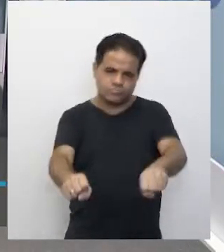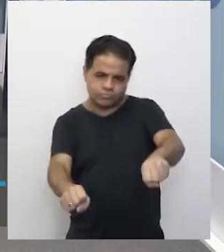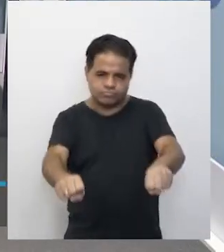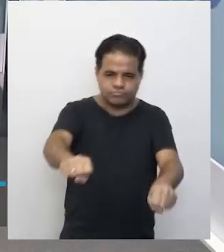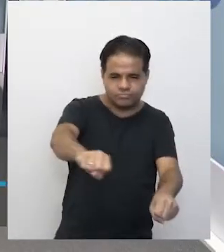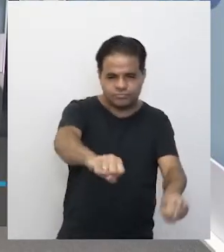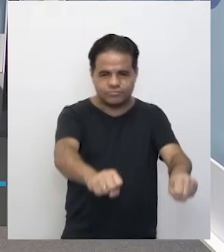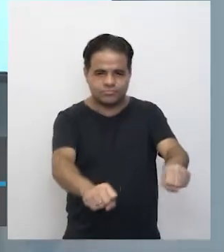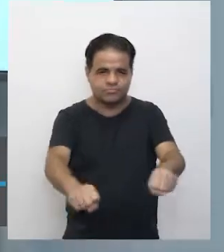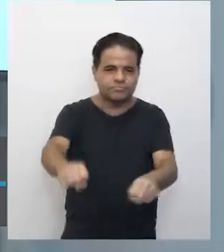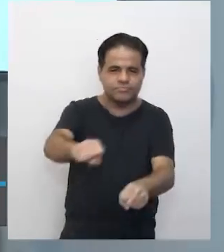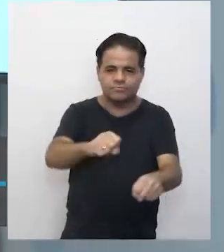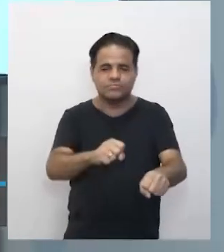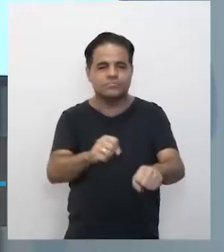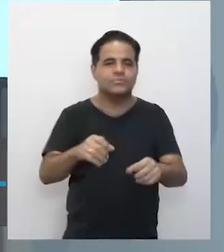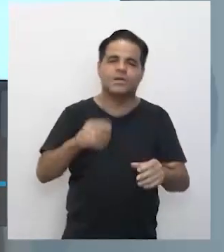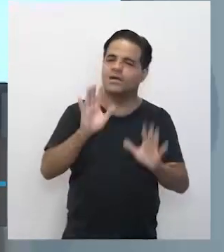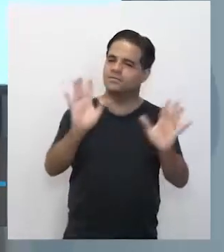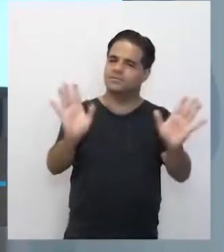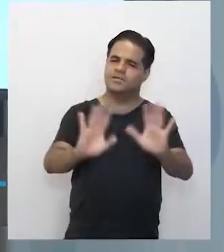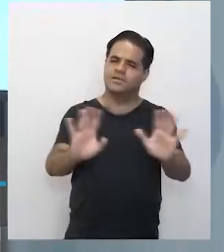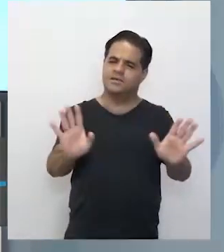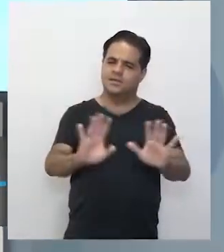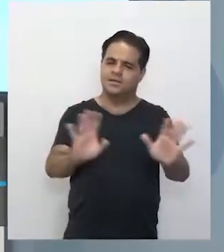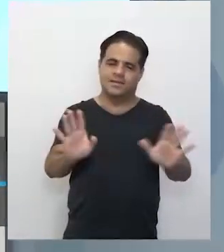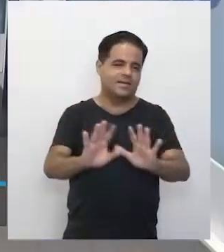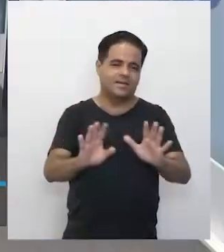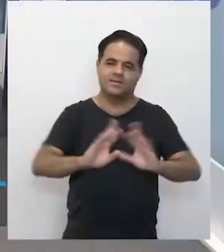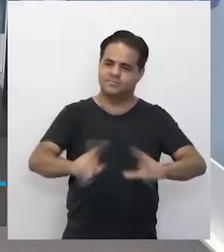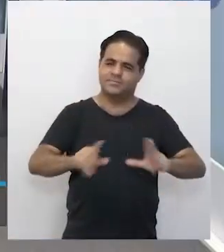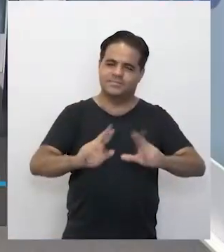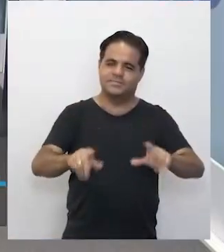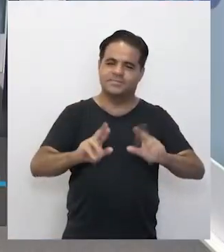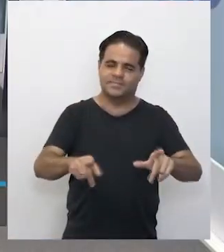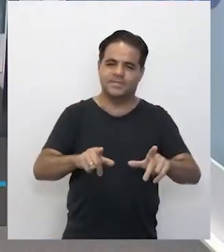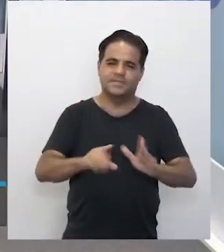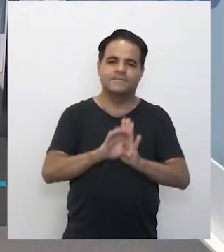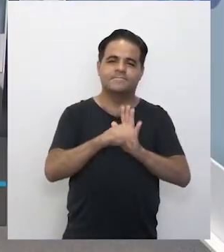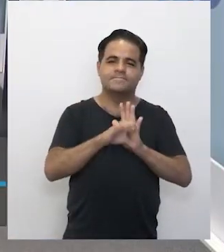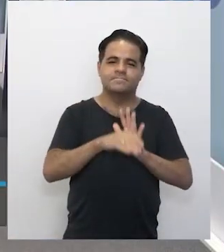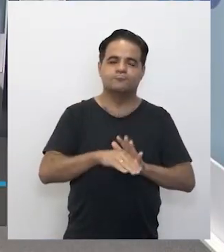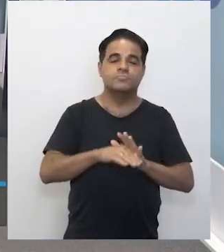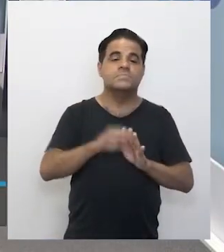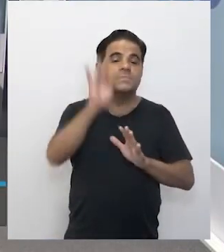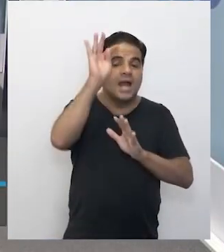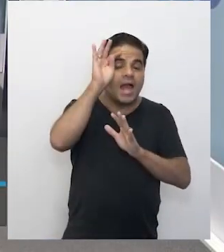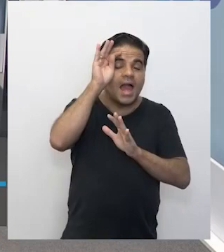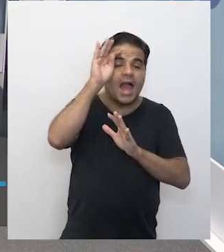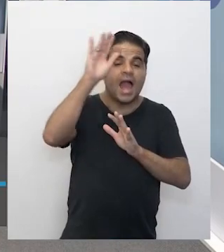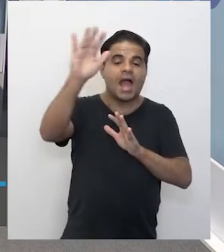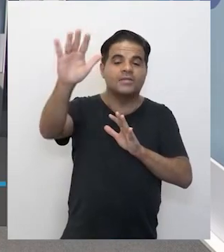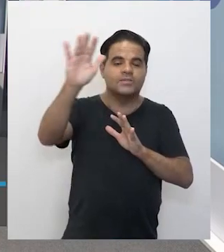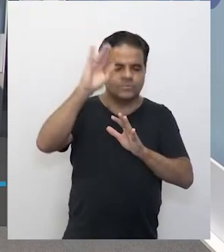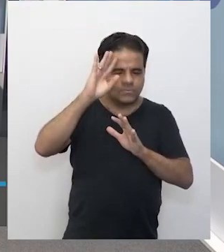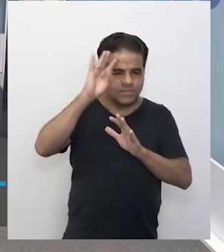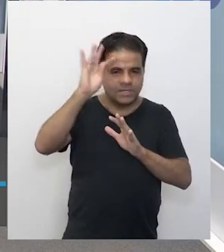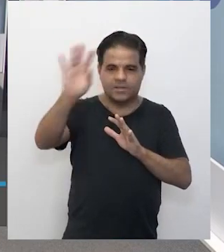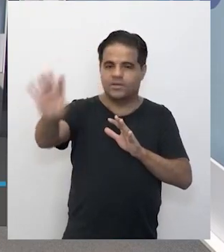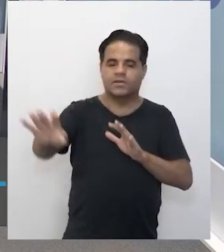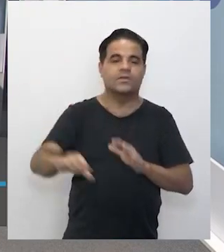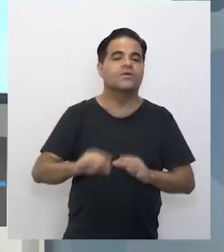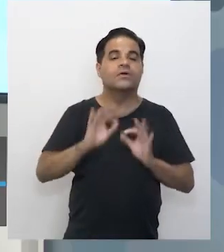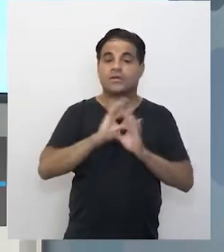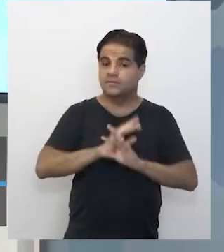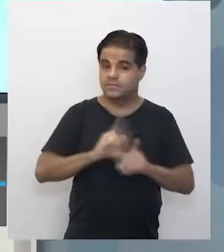É verdade, né? Não, calma, gente, calma. Então, não a fomos teoria da colonizados pelo Aquaman, né? Isso, não foi o